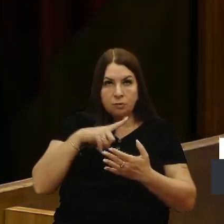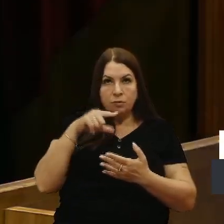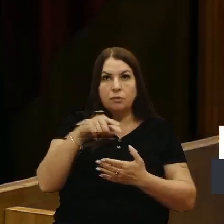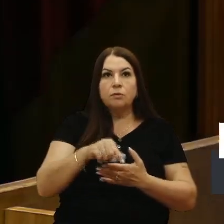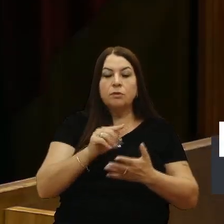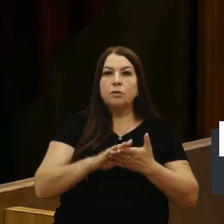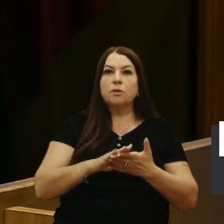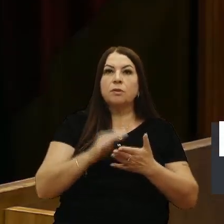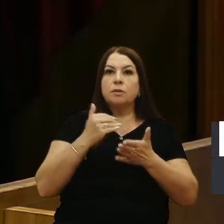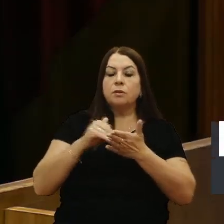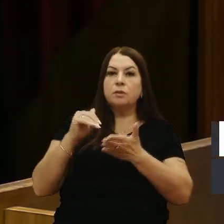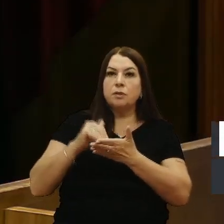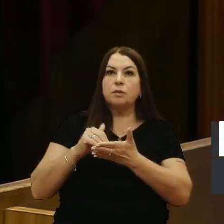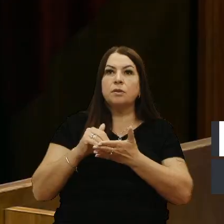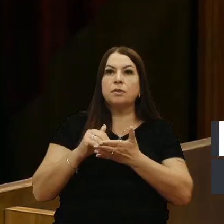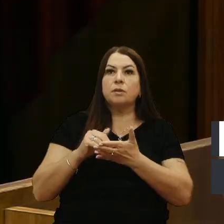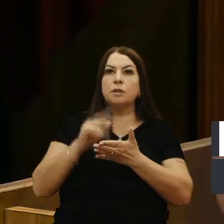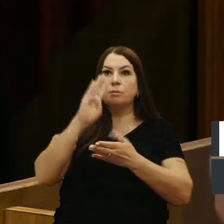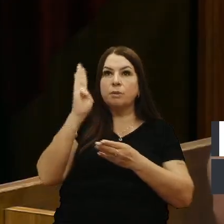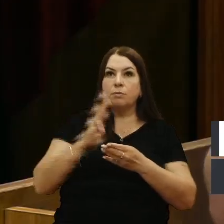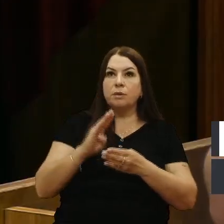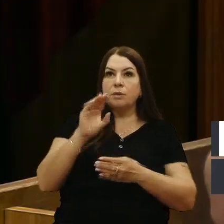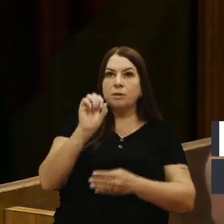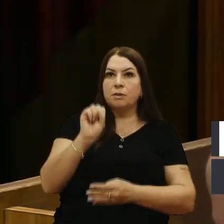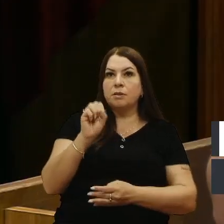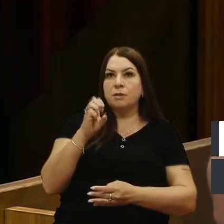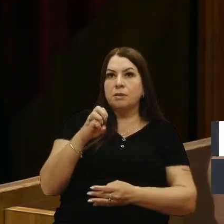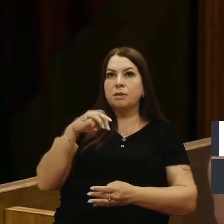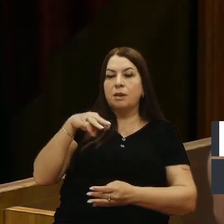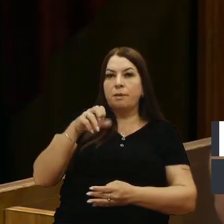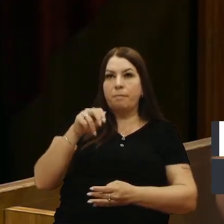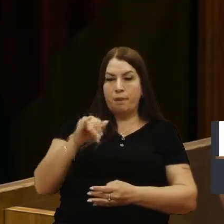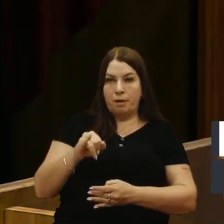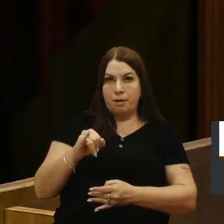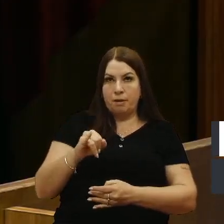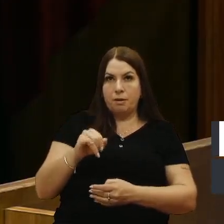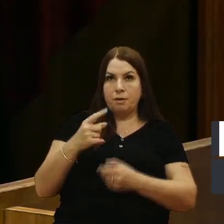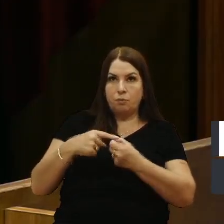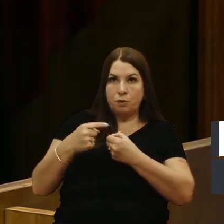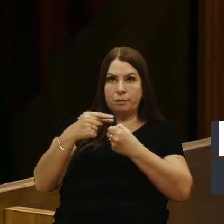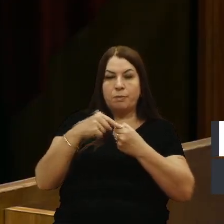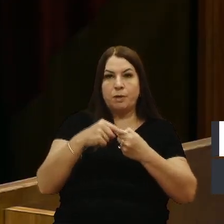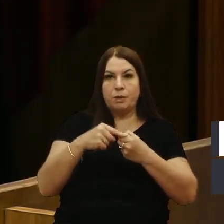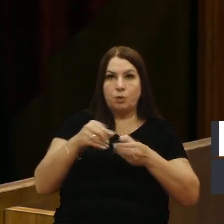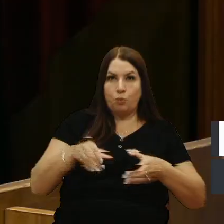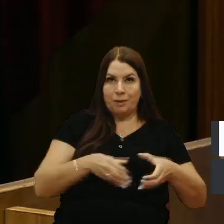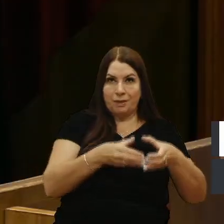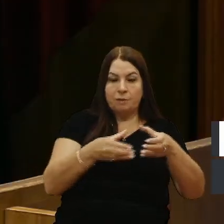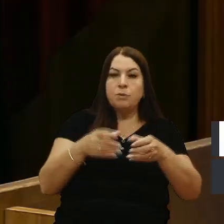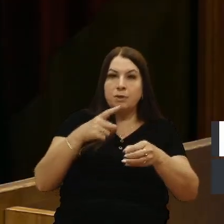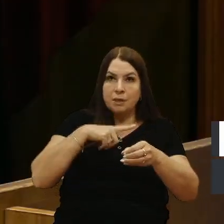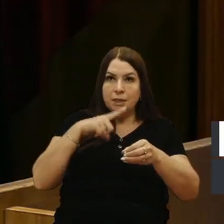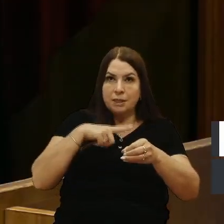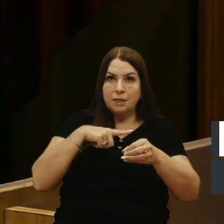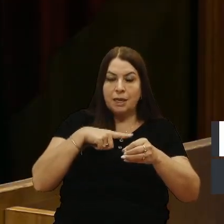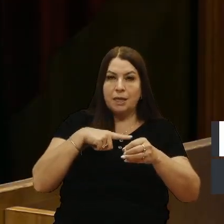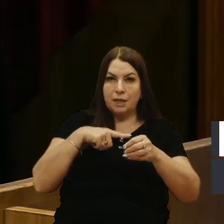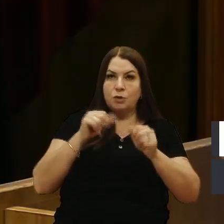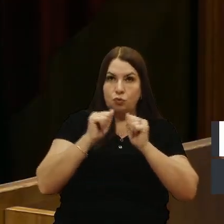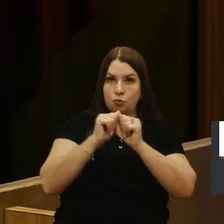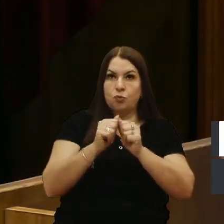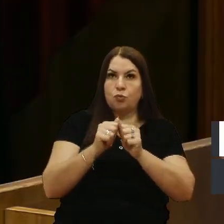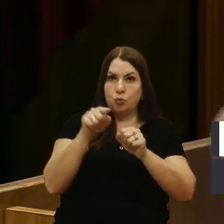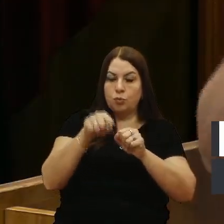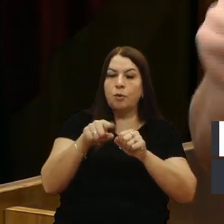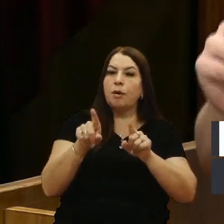recebendo aqui o secretário nacional da SEMAI, que é a Associação Nacional de Municípios com Saneamento, que ainda tem no seu guarda-chuva o